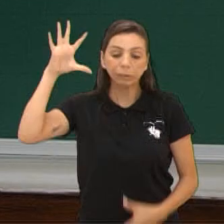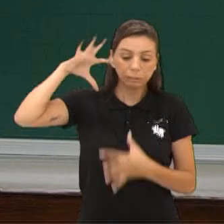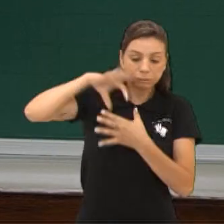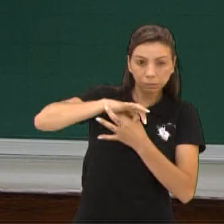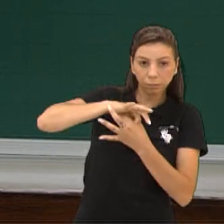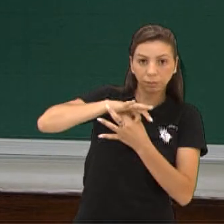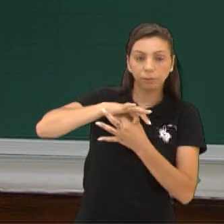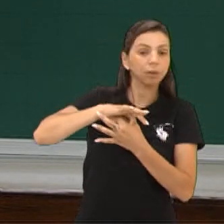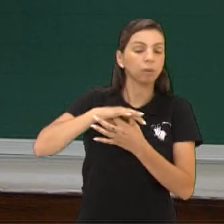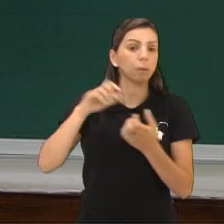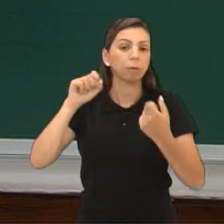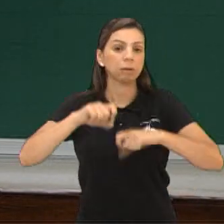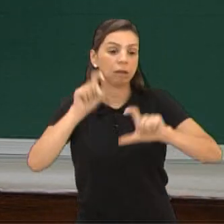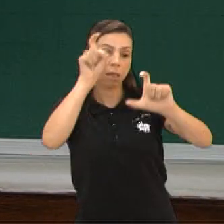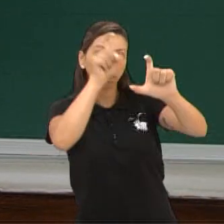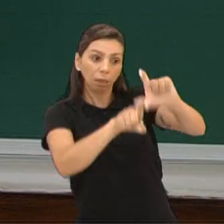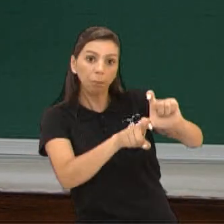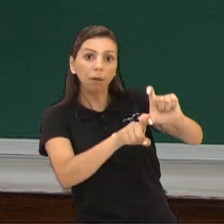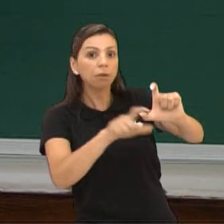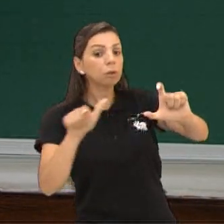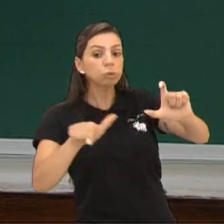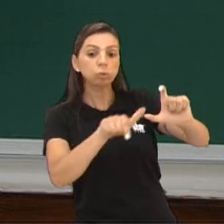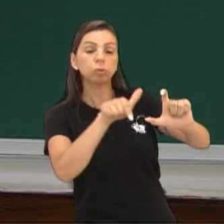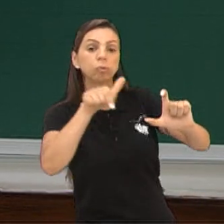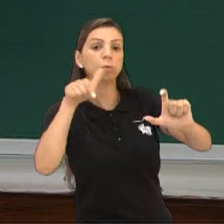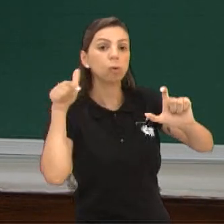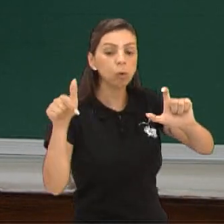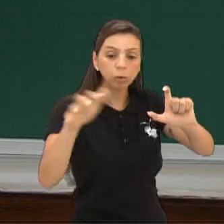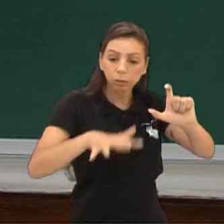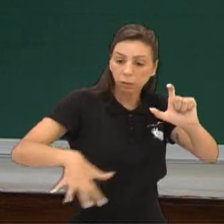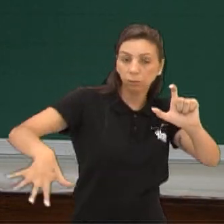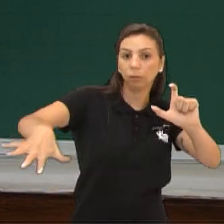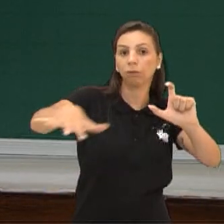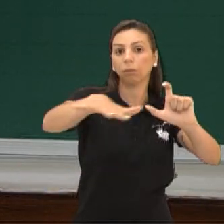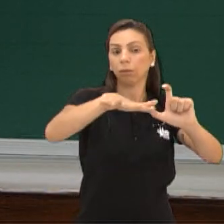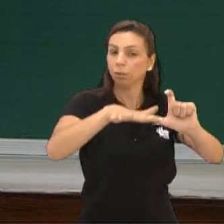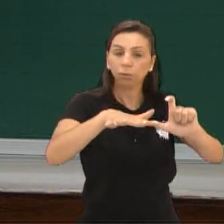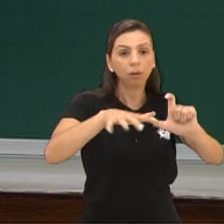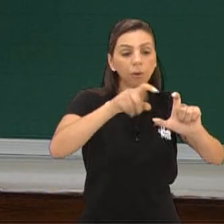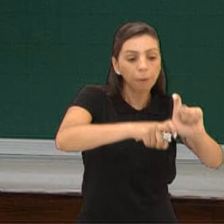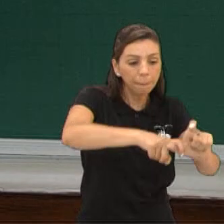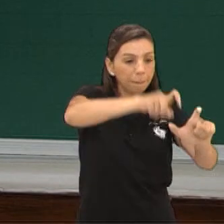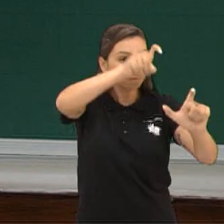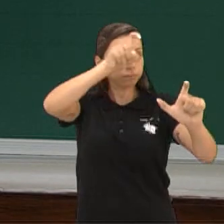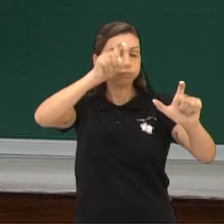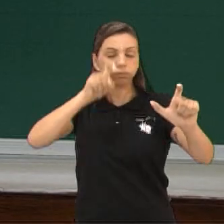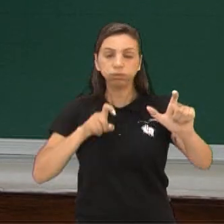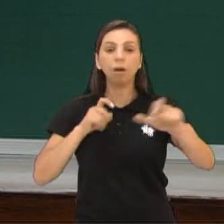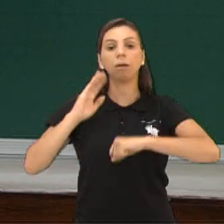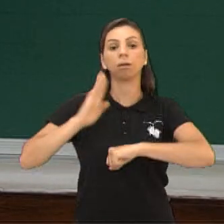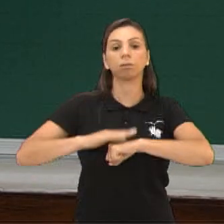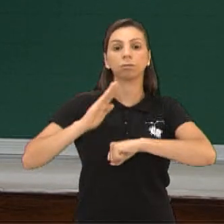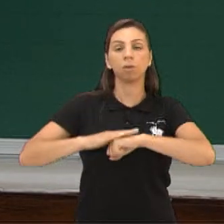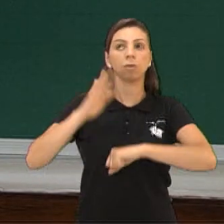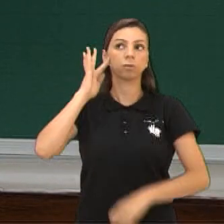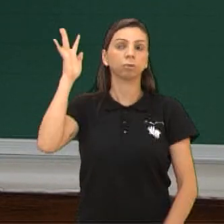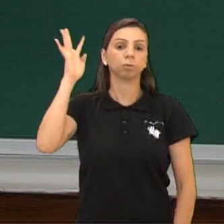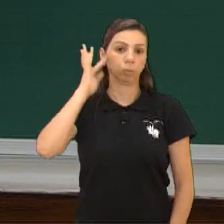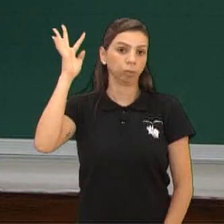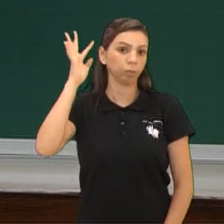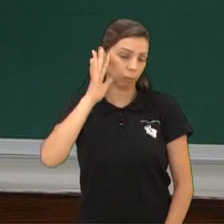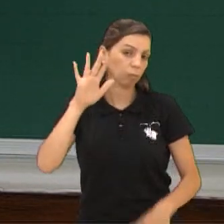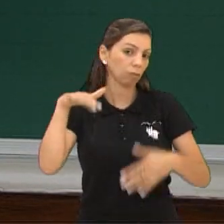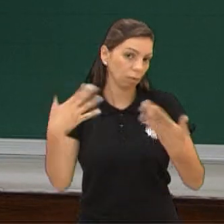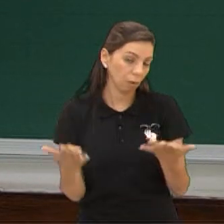esteja refém das coisas ao meu entorno que me indicam uma forma de pensar. Então, esclarecimento